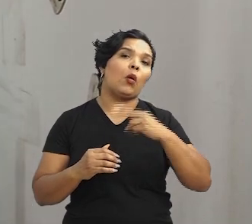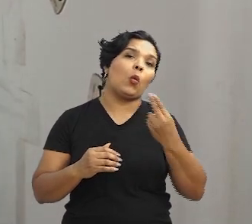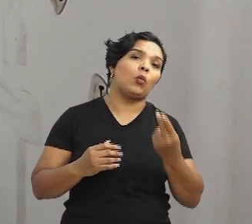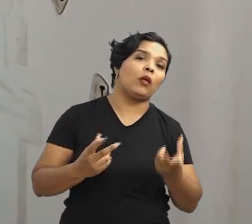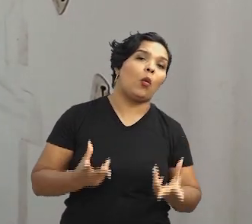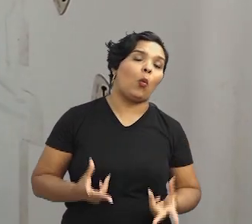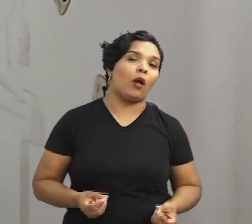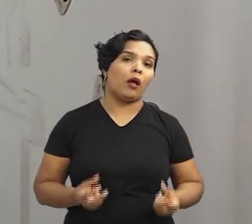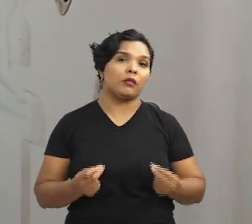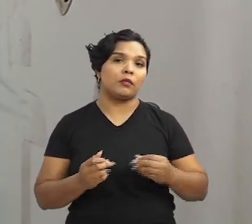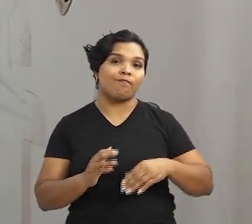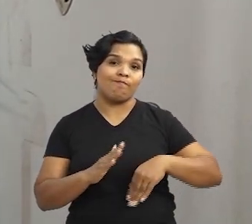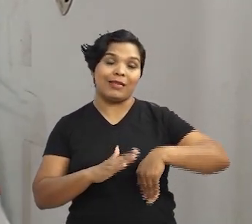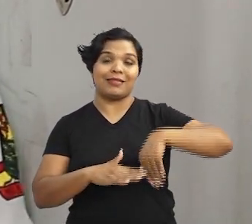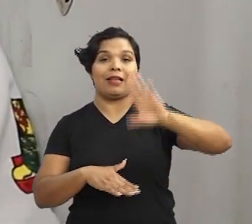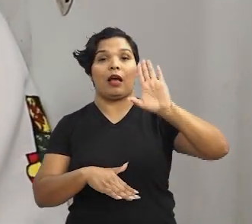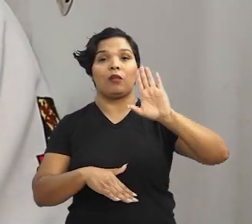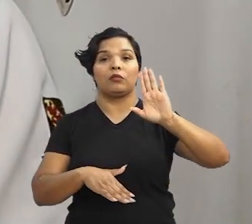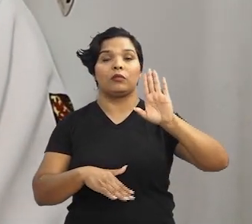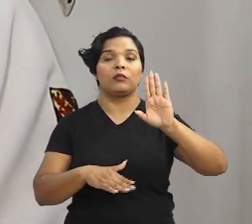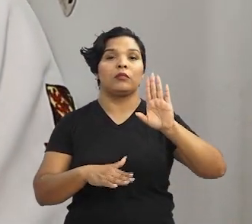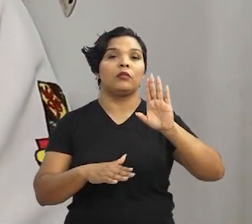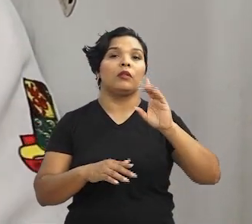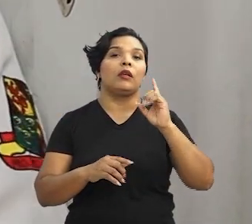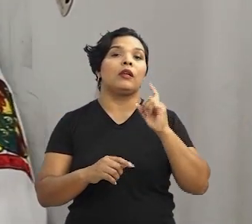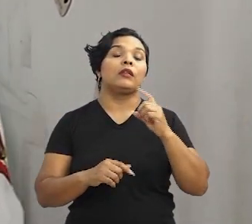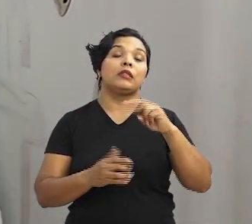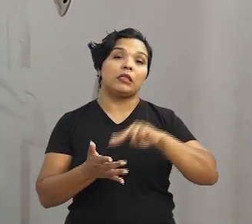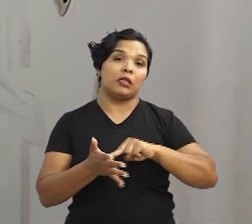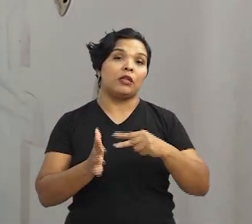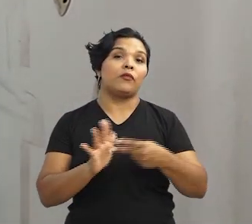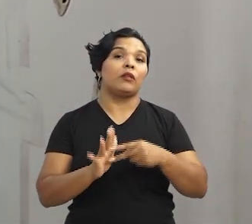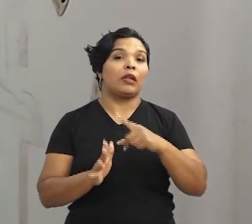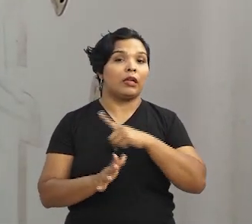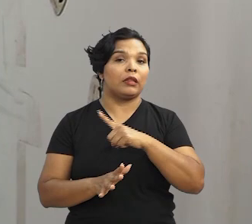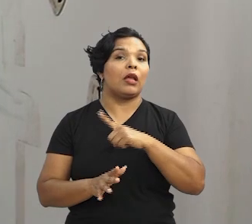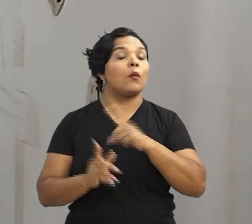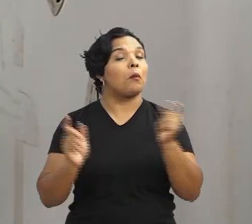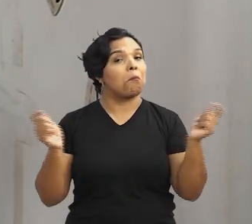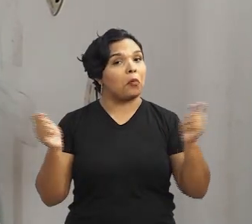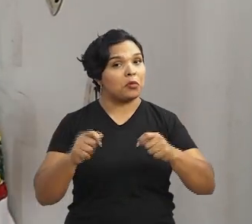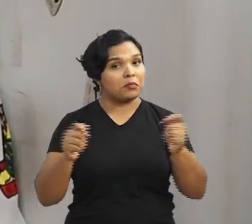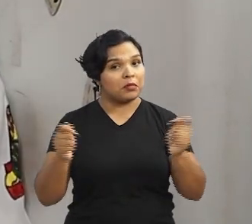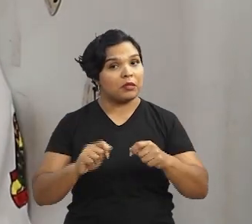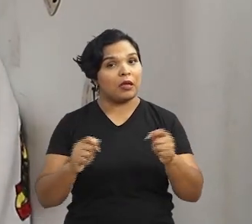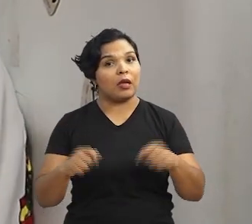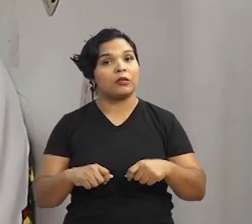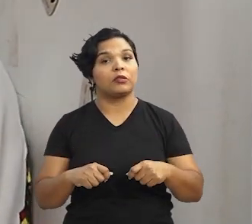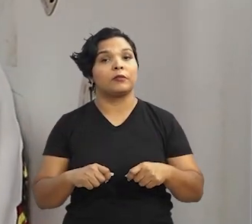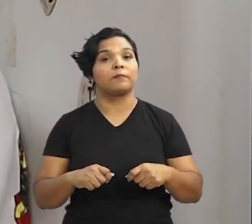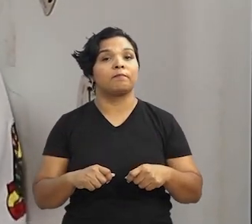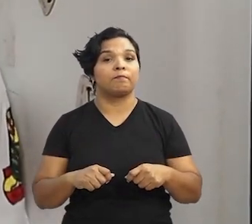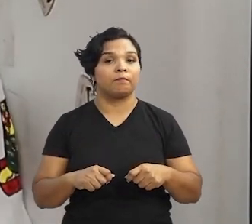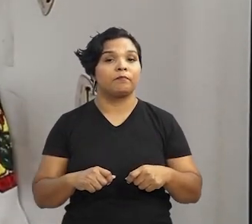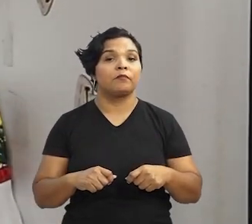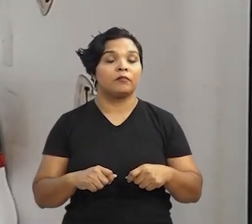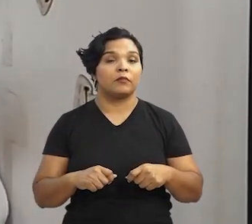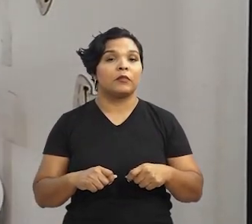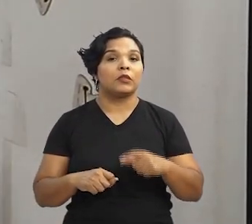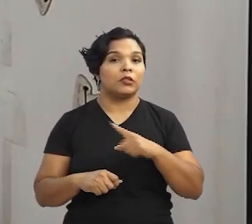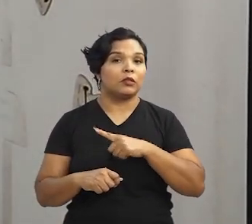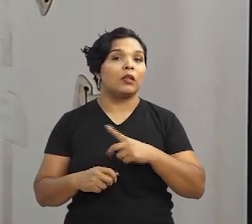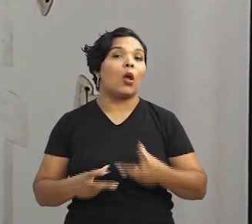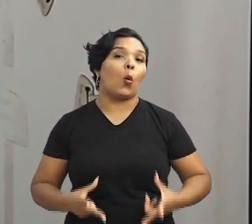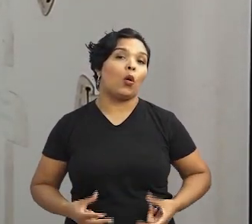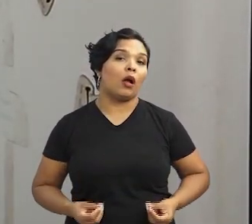prostático. Quanto mais elevado, não é? É um exame de triagem, então significa dizer que existe uma possibilidade, né,